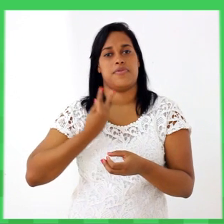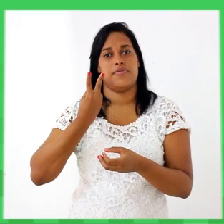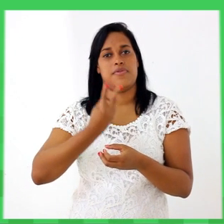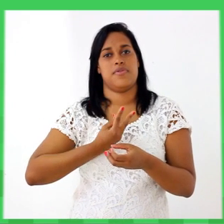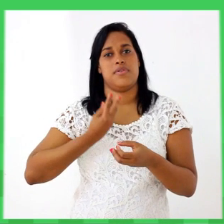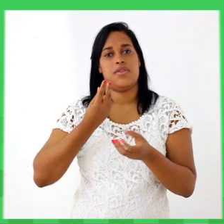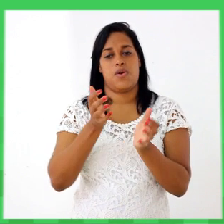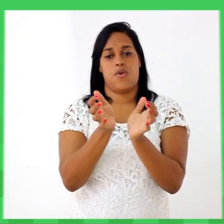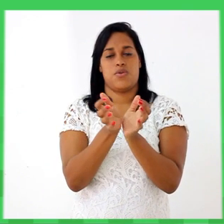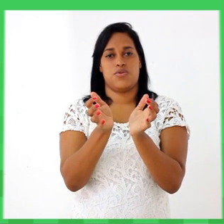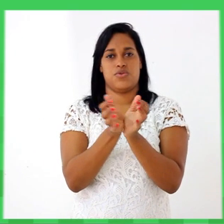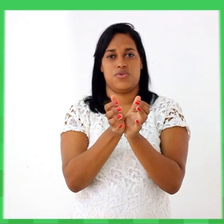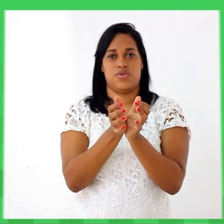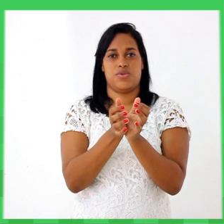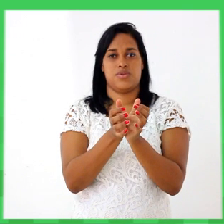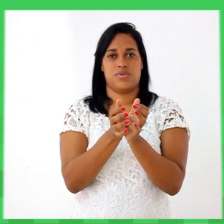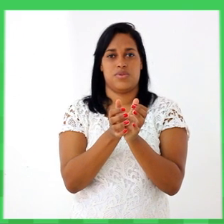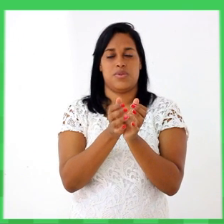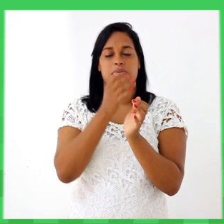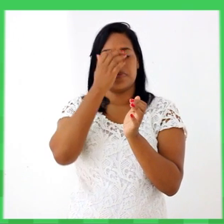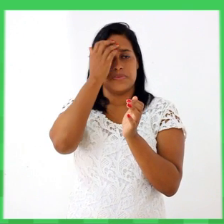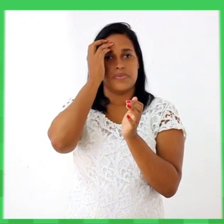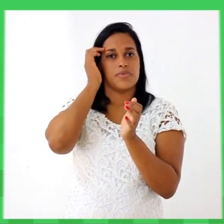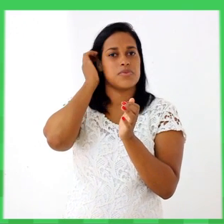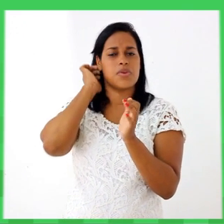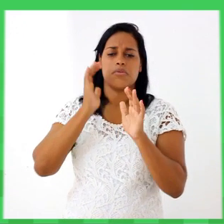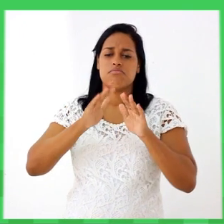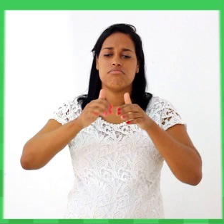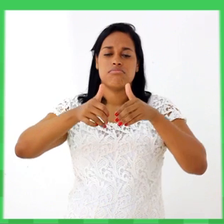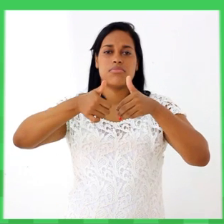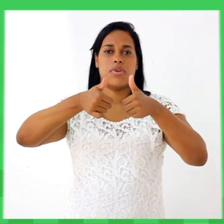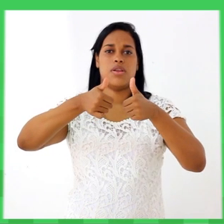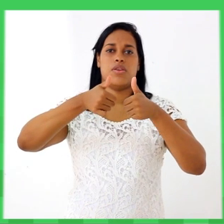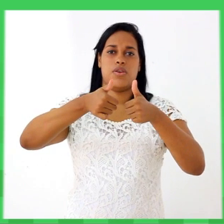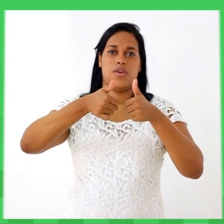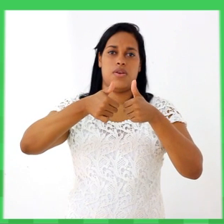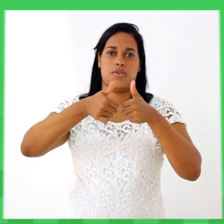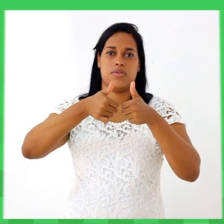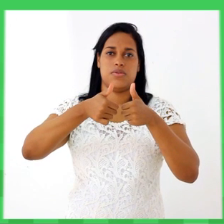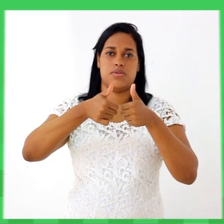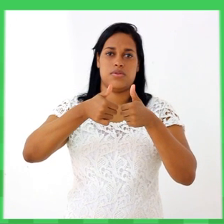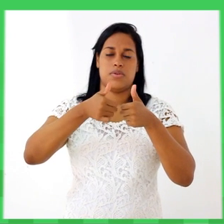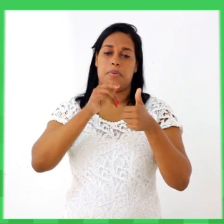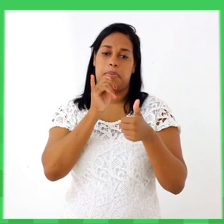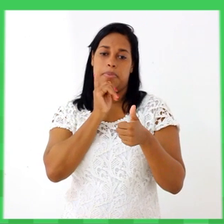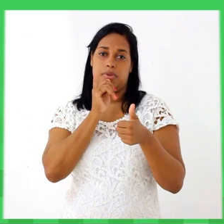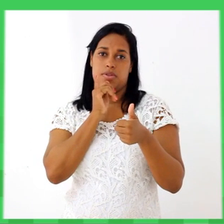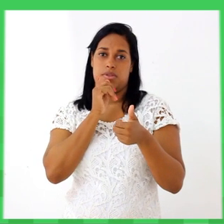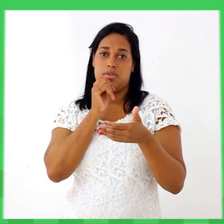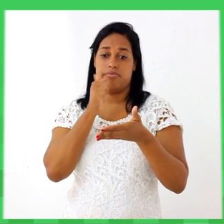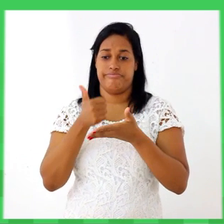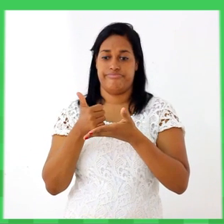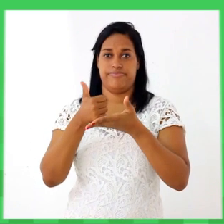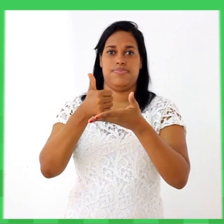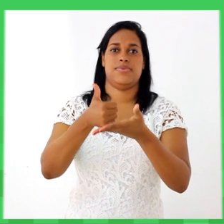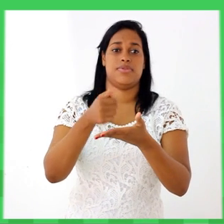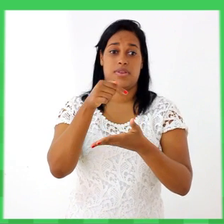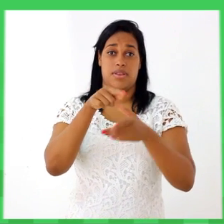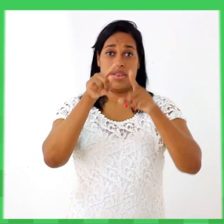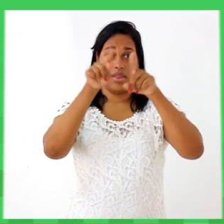de entidades e relacionamentos. Quando eu dou o exemplo, você entende melhor. No caso de um contribuinte, como podemos ver no slide aqui, numa